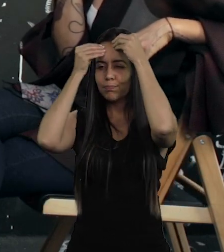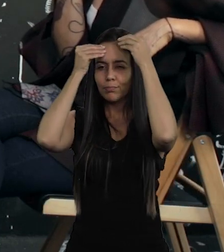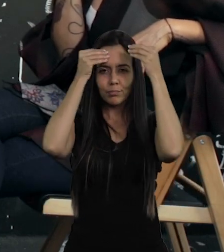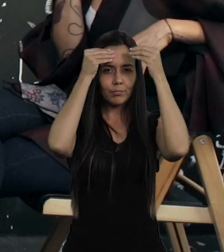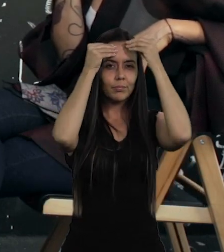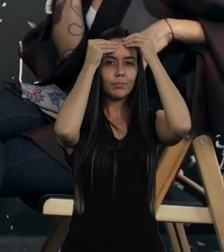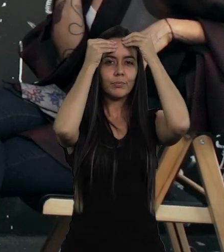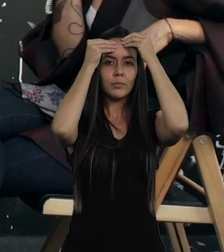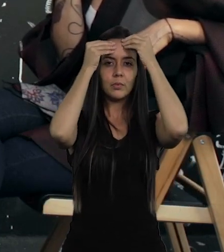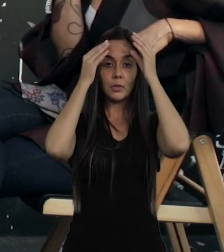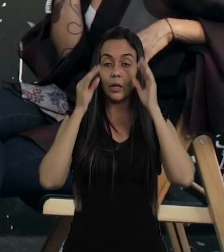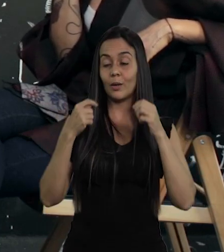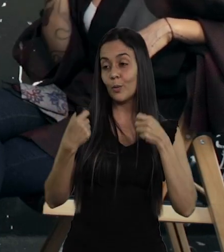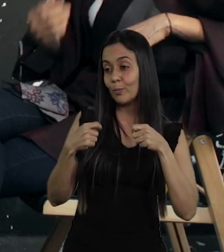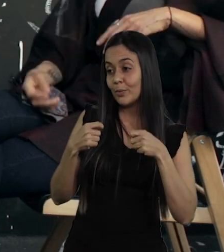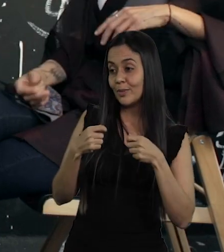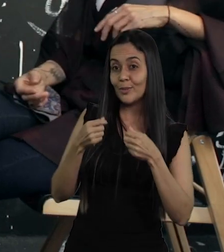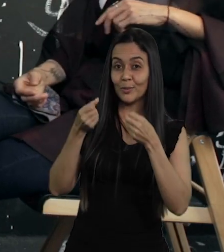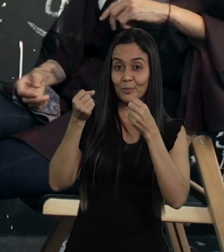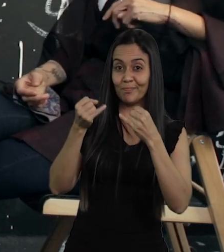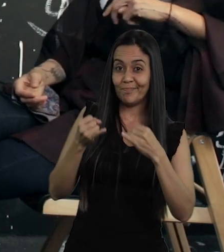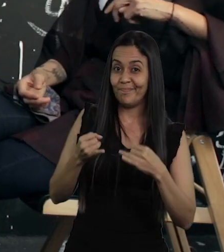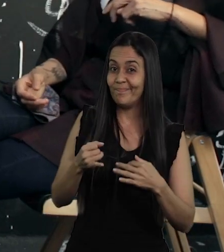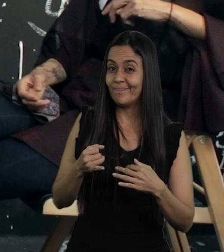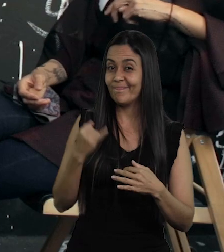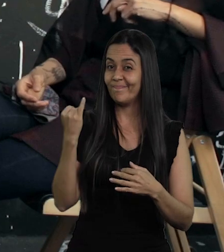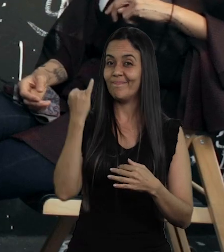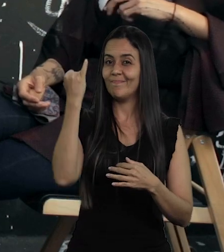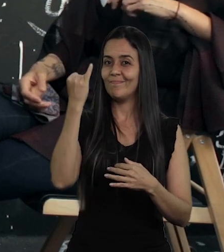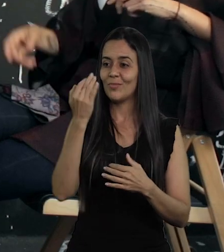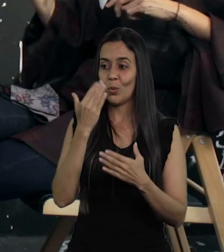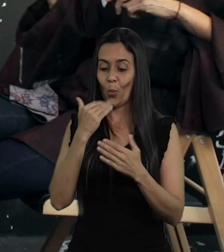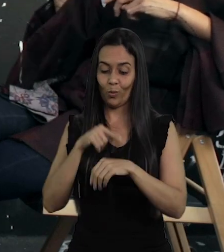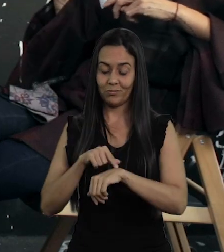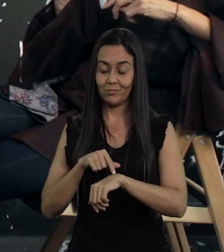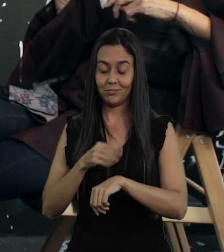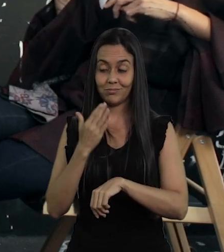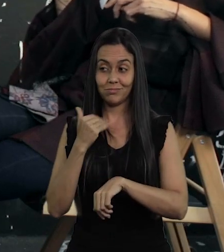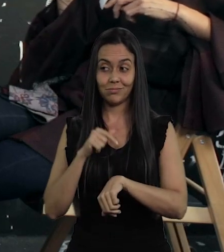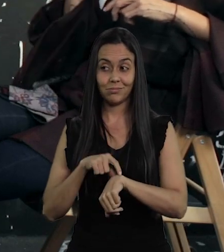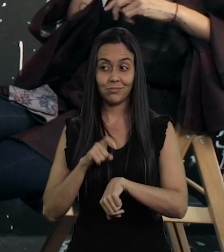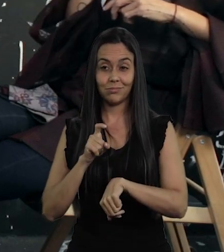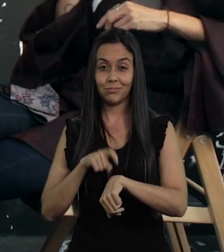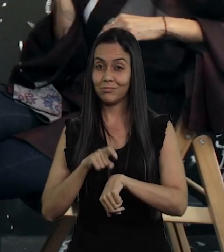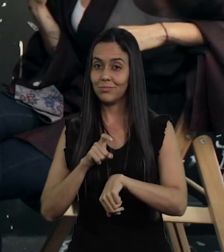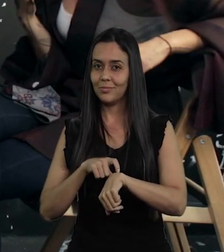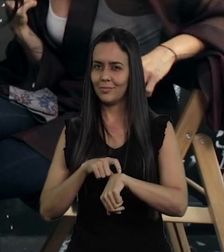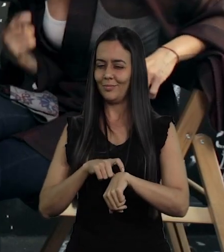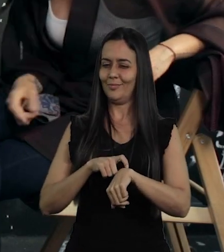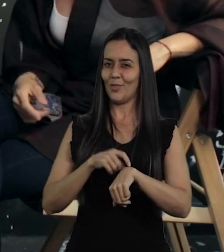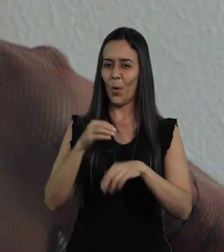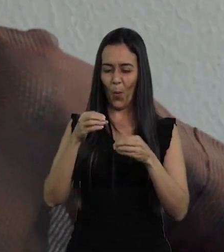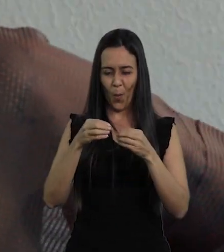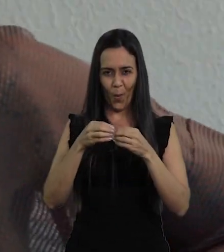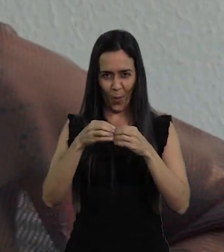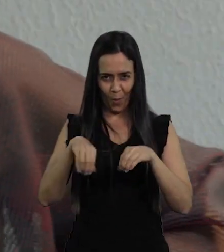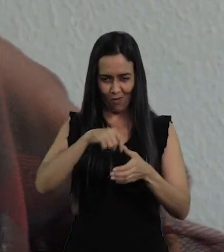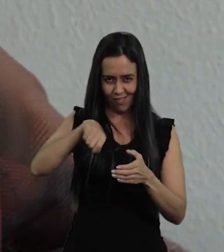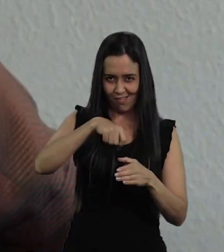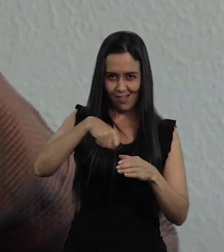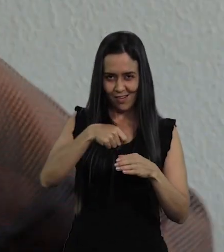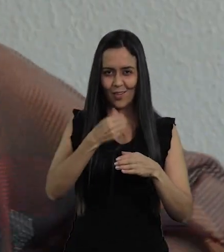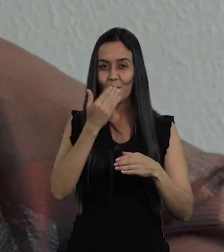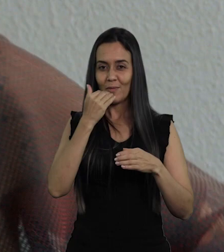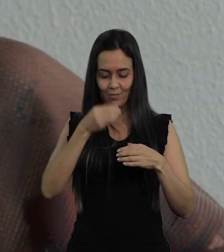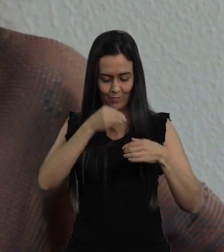você. Fala. Está chegando a hora do almoço e tem a padaria que chama... omelete. Que a padaria chama... Omelete